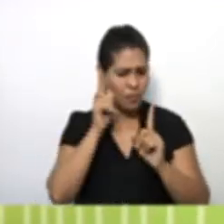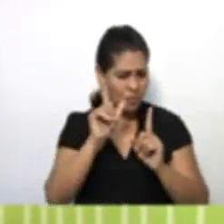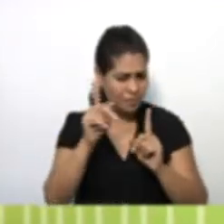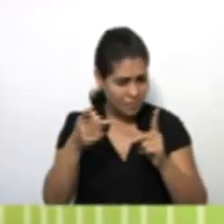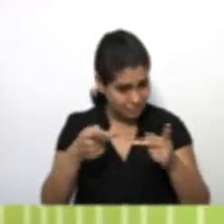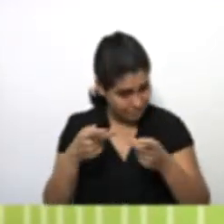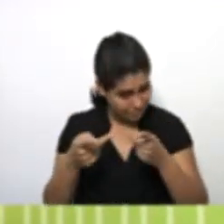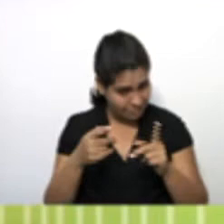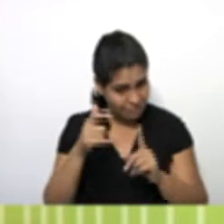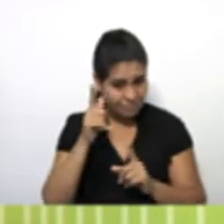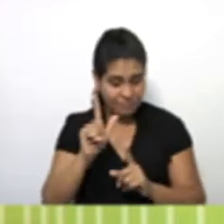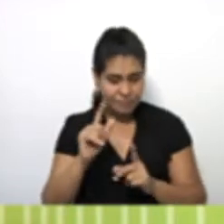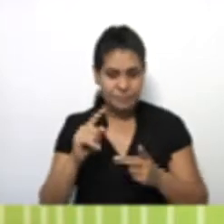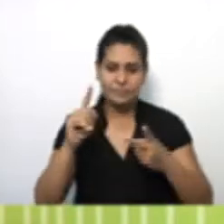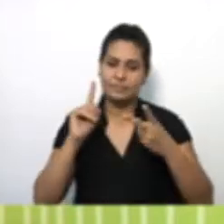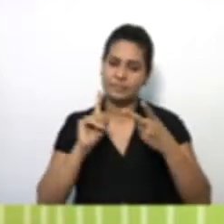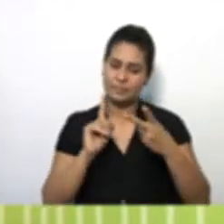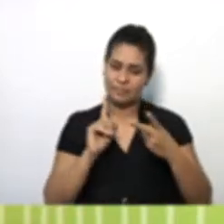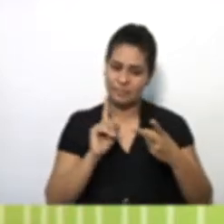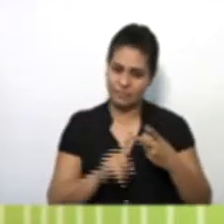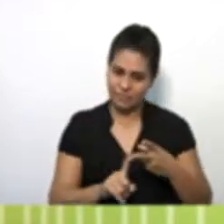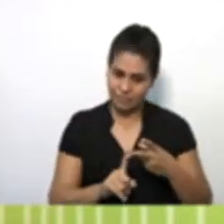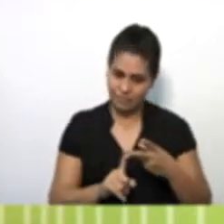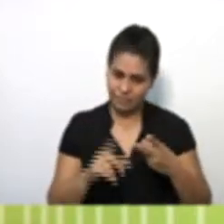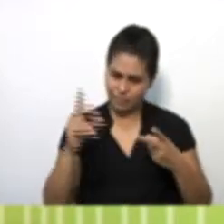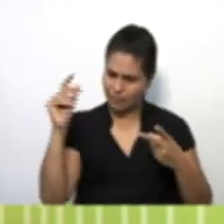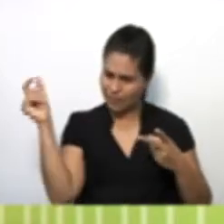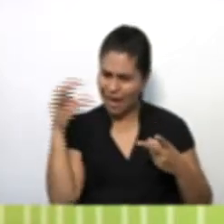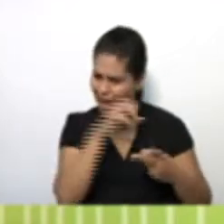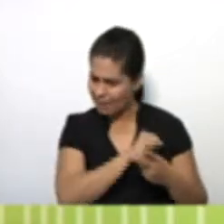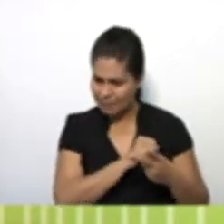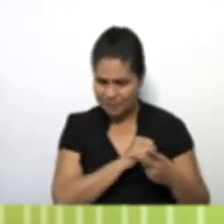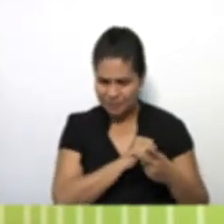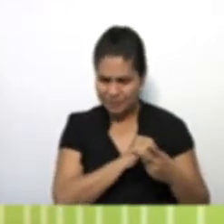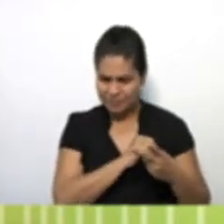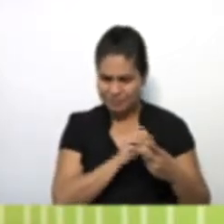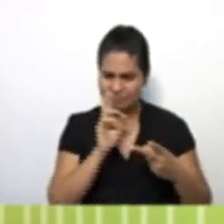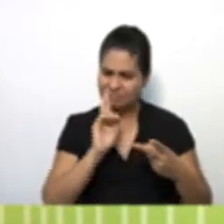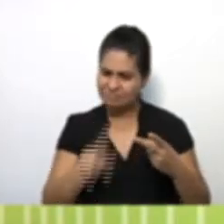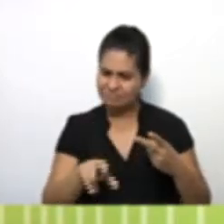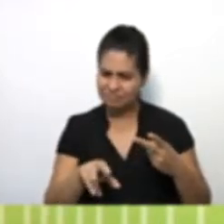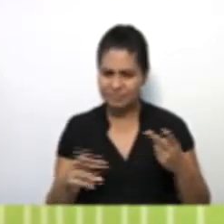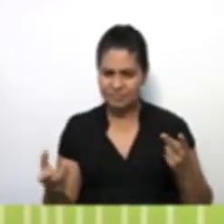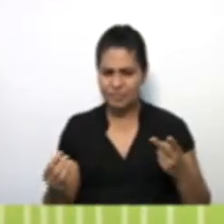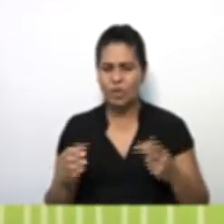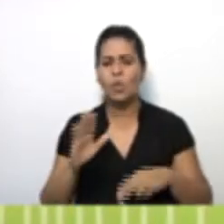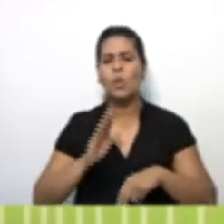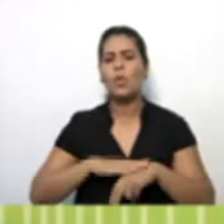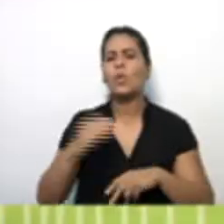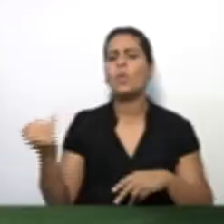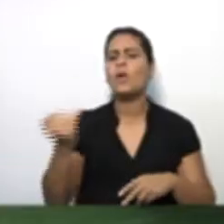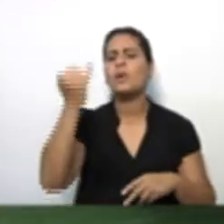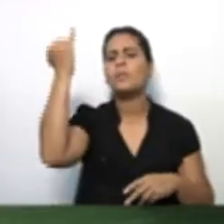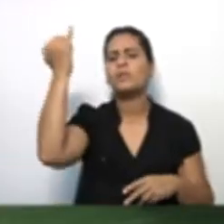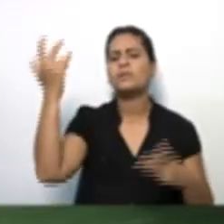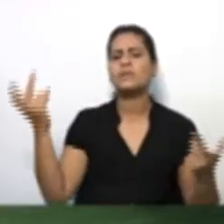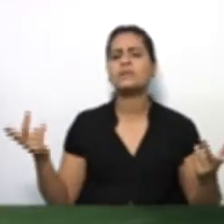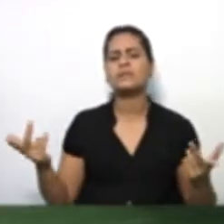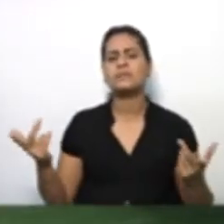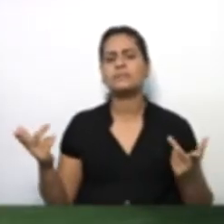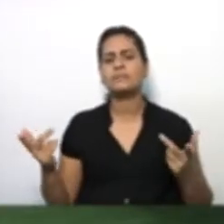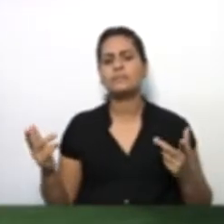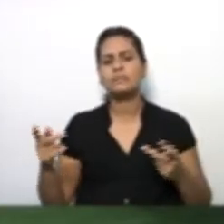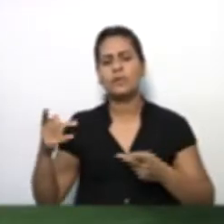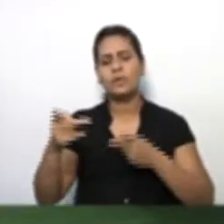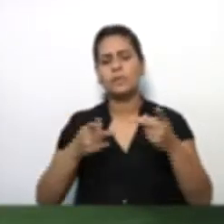essa questão número 2, ela te traz aqui a resposta assim, ó. De uma hora para outra. Professor Everton, qual a importância de planejar para você? Digamos